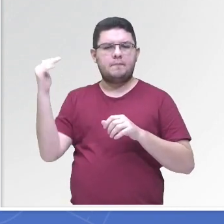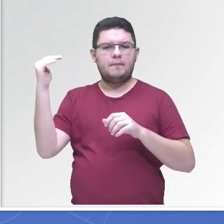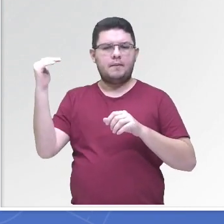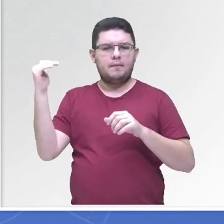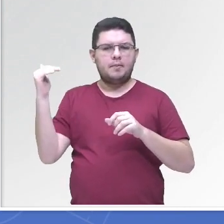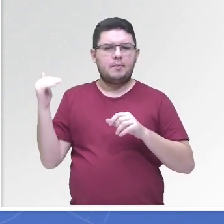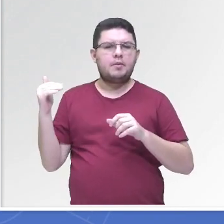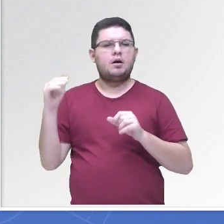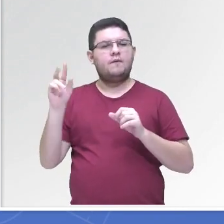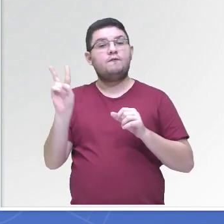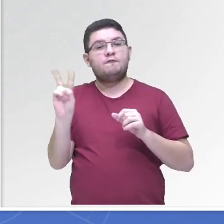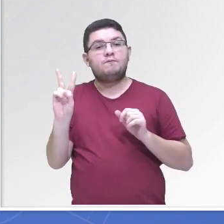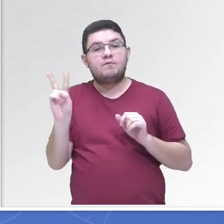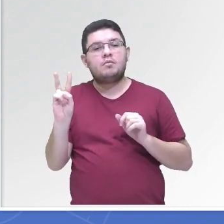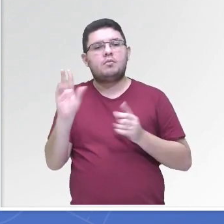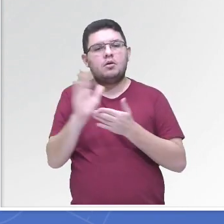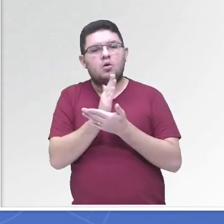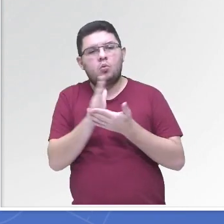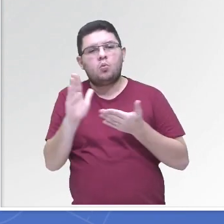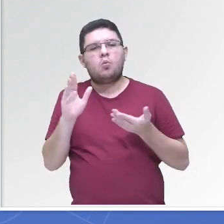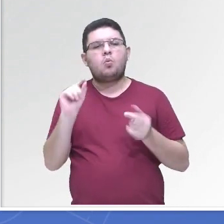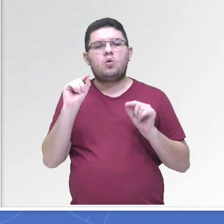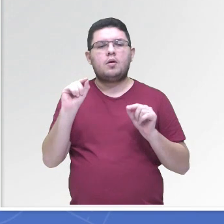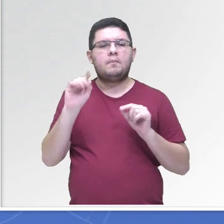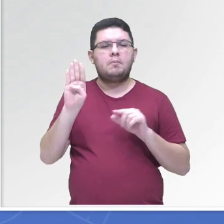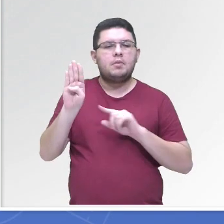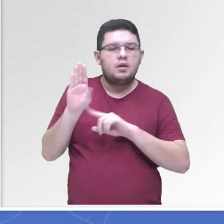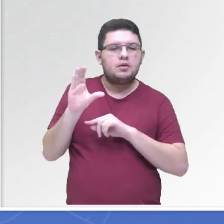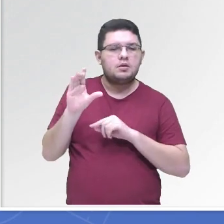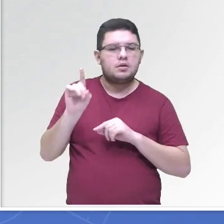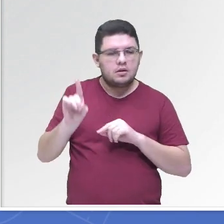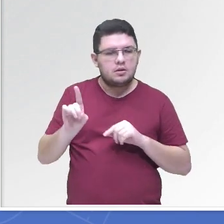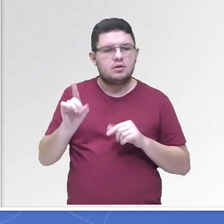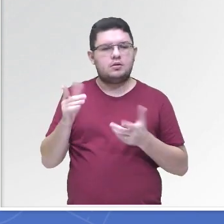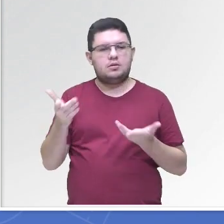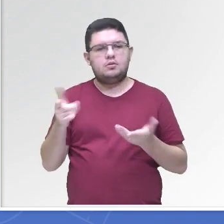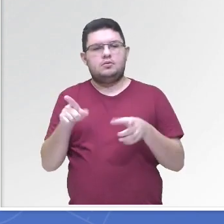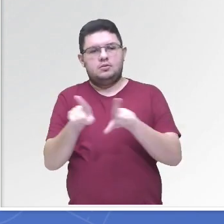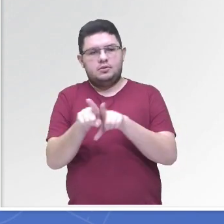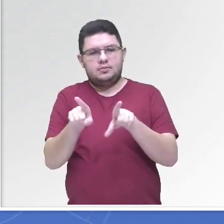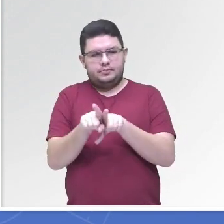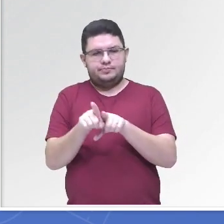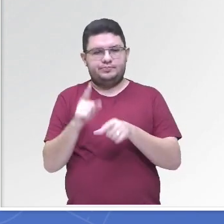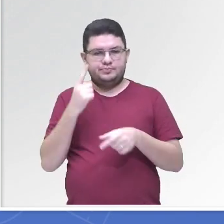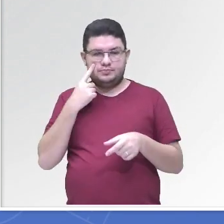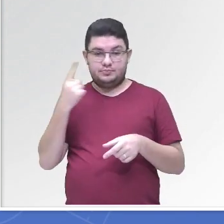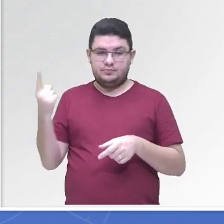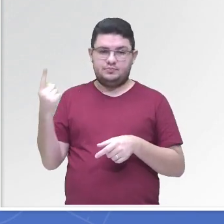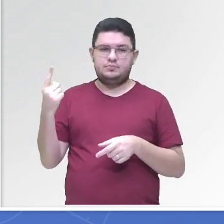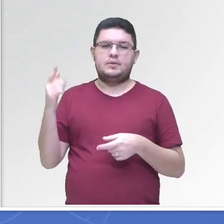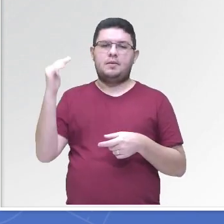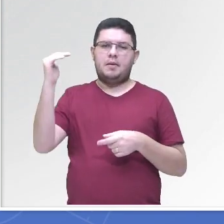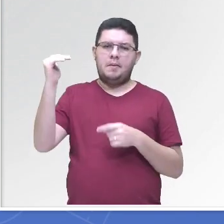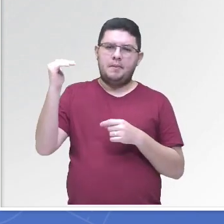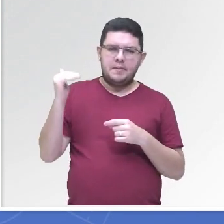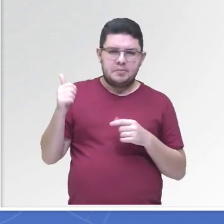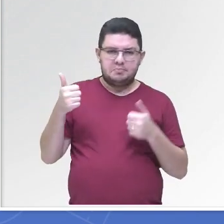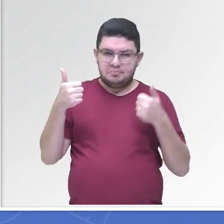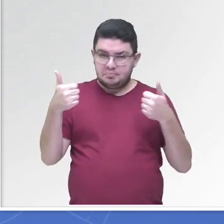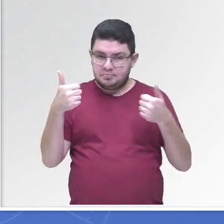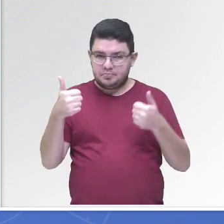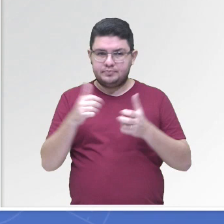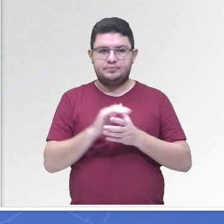vitaminas, tá? Que são encontradas como a vitamina B, a C, a